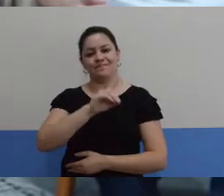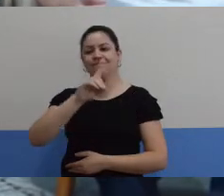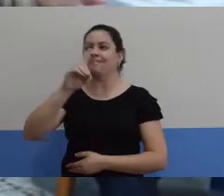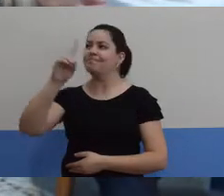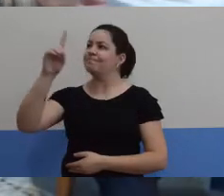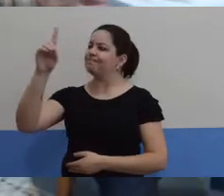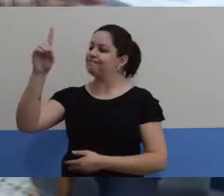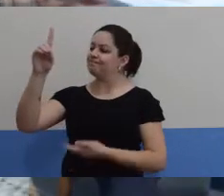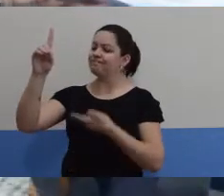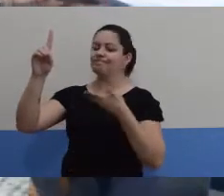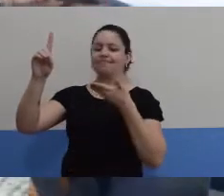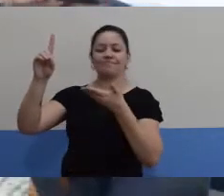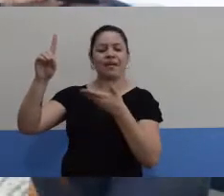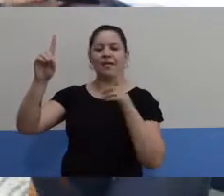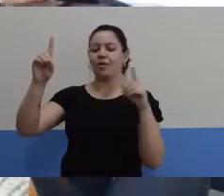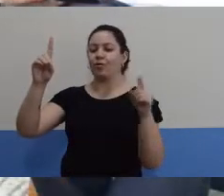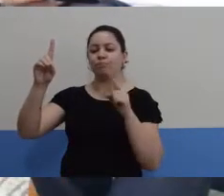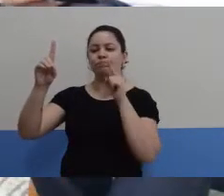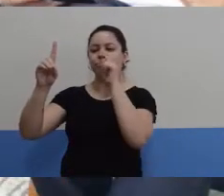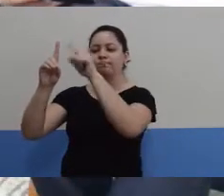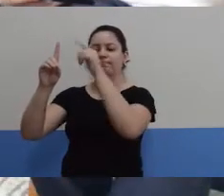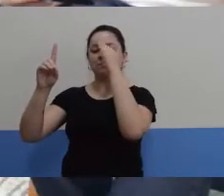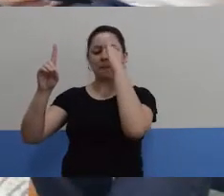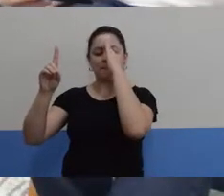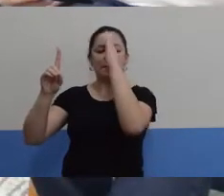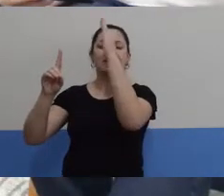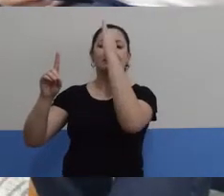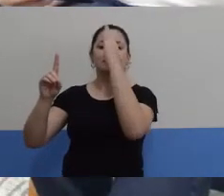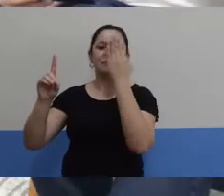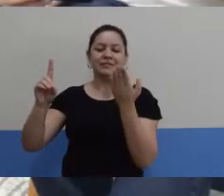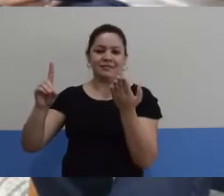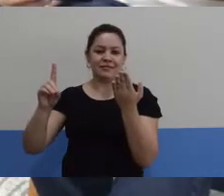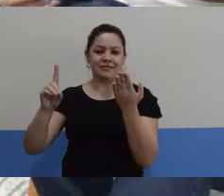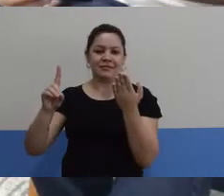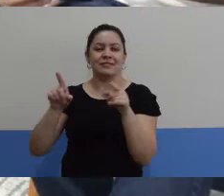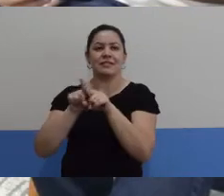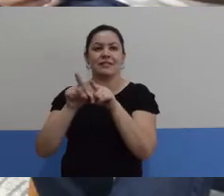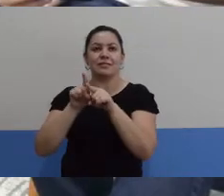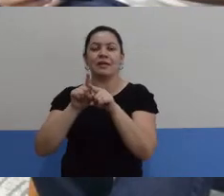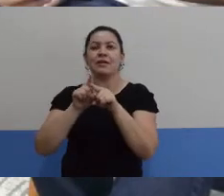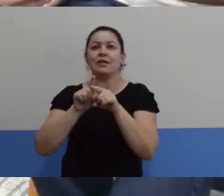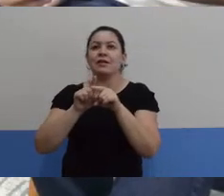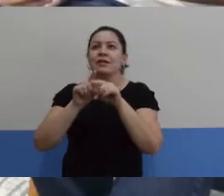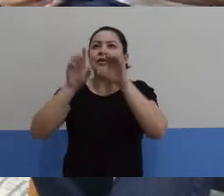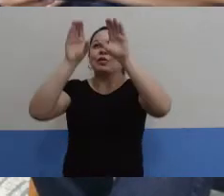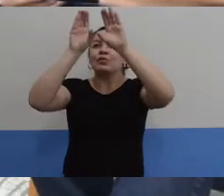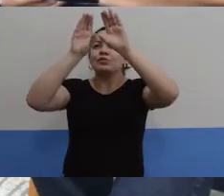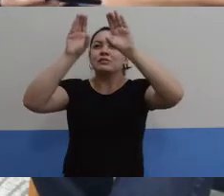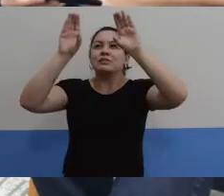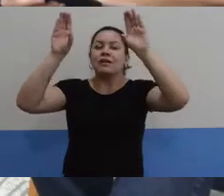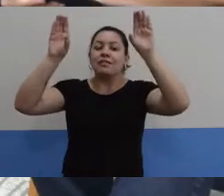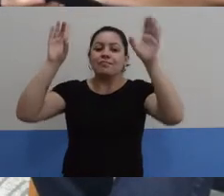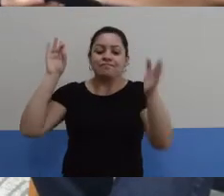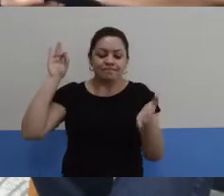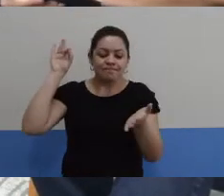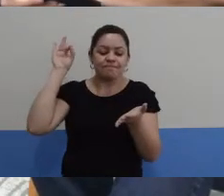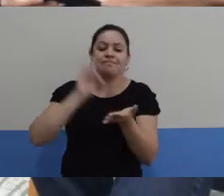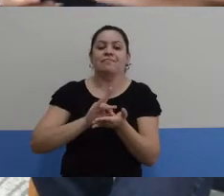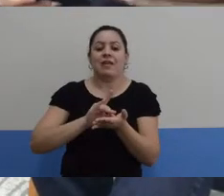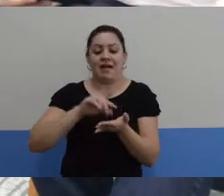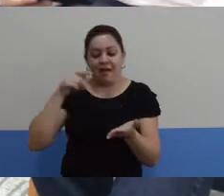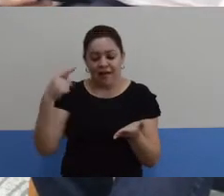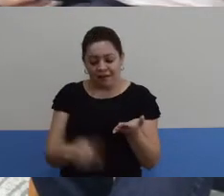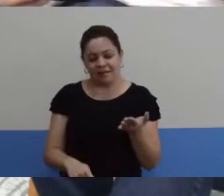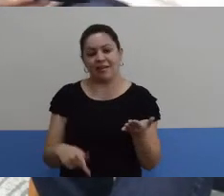essa a finalidade, né? Exatamente. E que o reino dos céus aconteça, né? Aqui e agora. Exatamente. Quando o